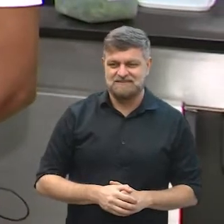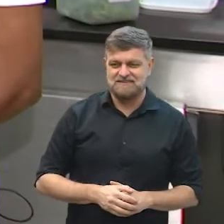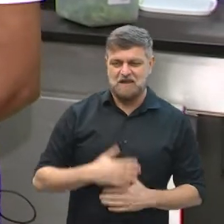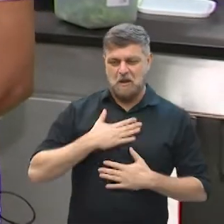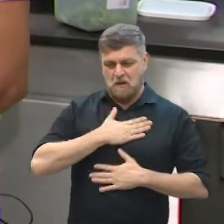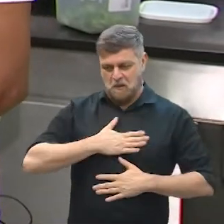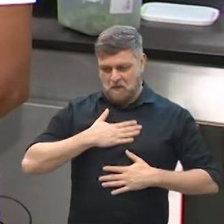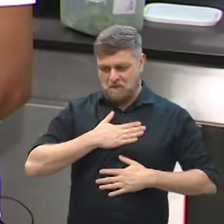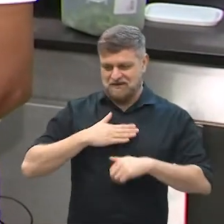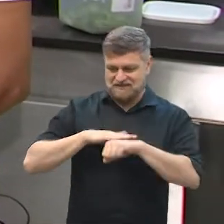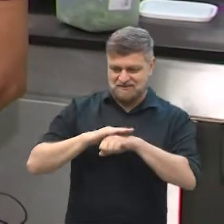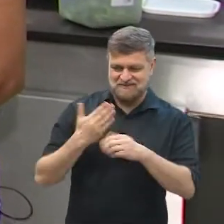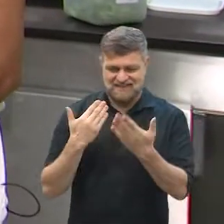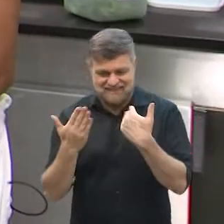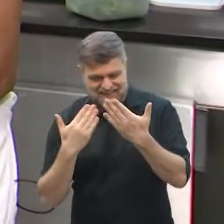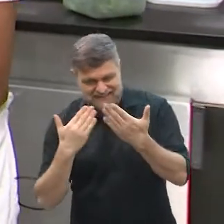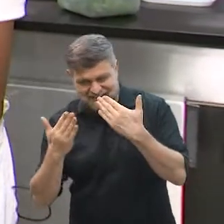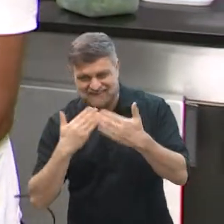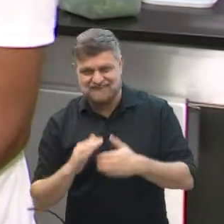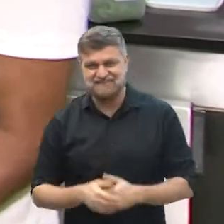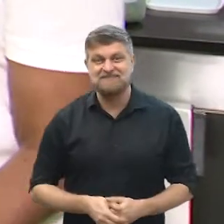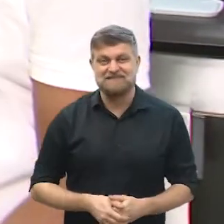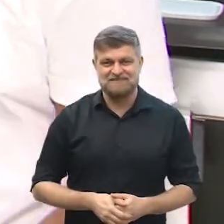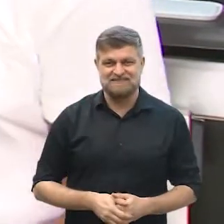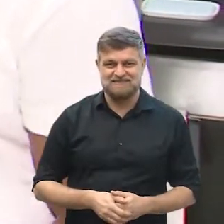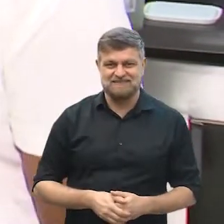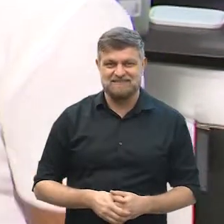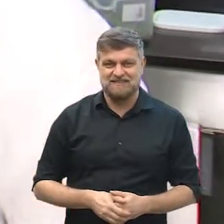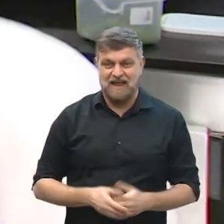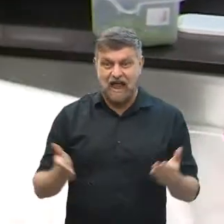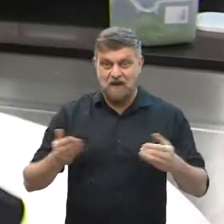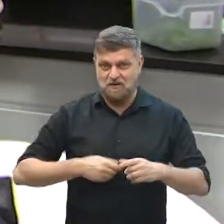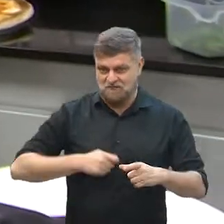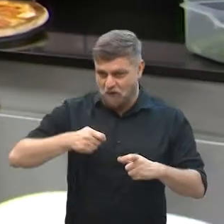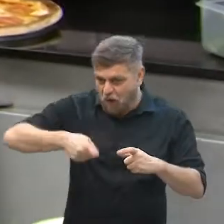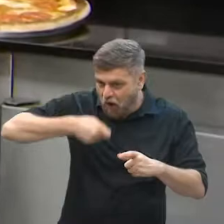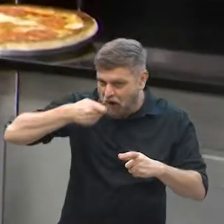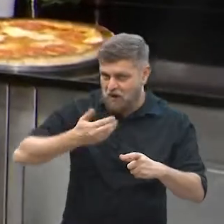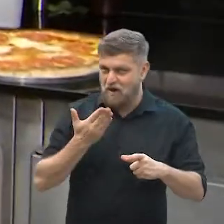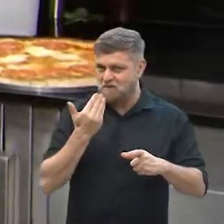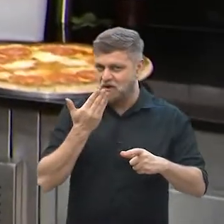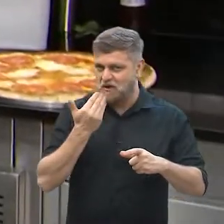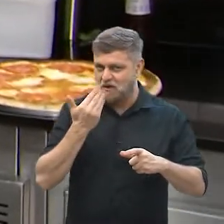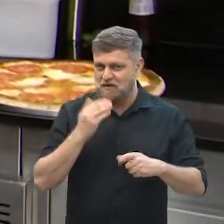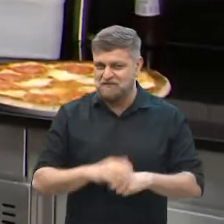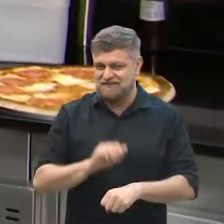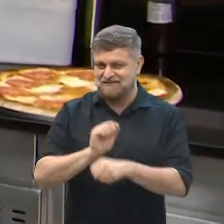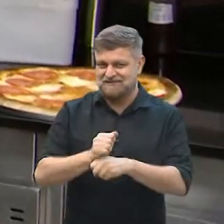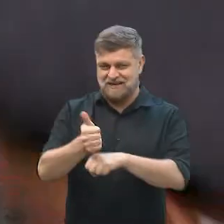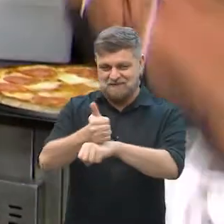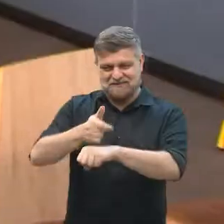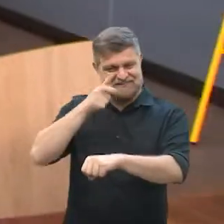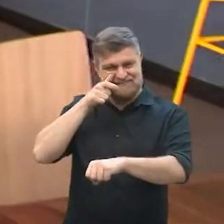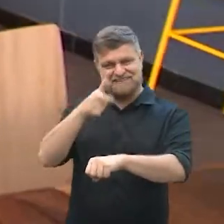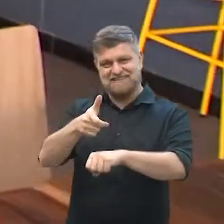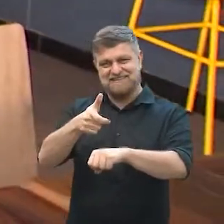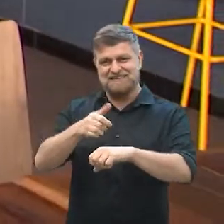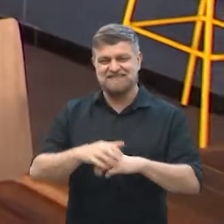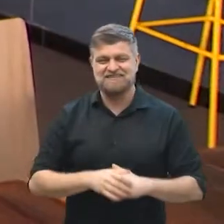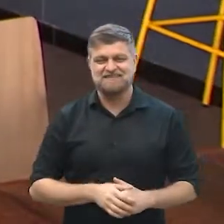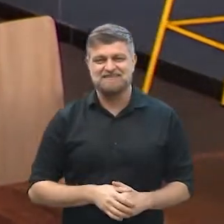prazerzão coisas. Conversar com você. Valeu. É isso aí, prazer, a gente vai comer, viu, pessoal? É isso aí. Se liga na profissão.